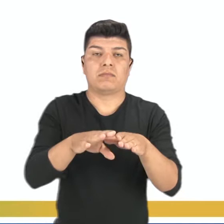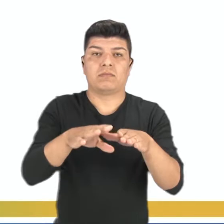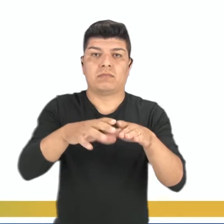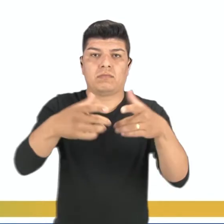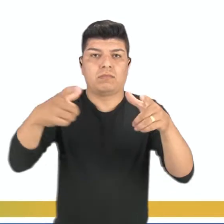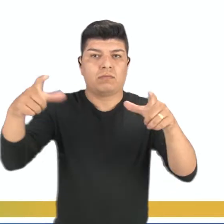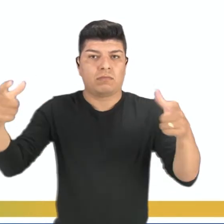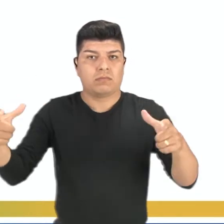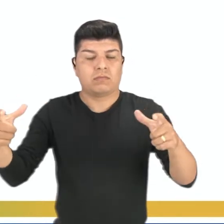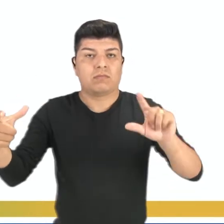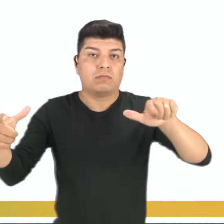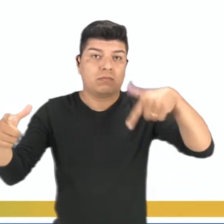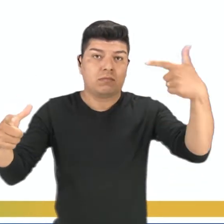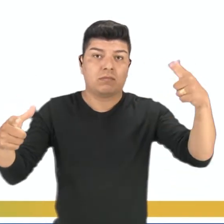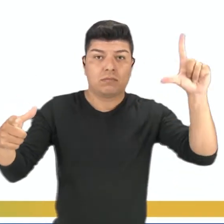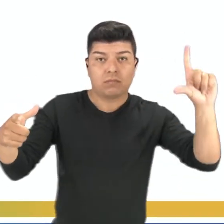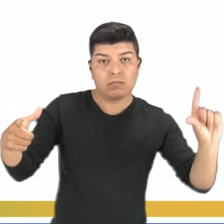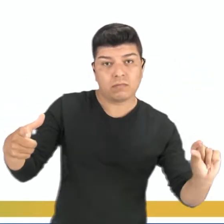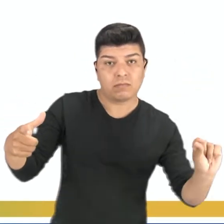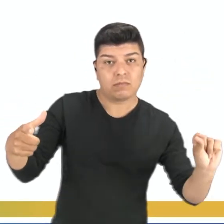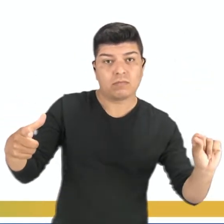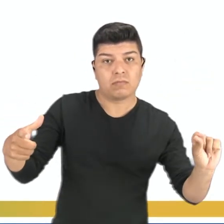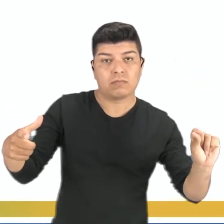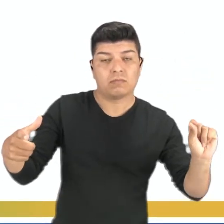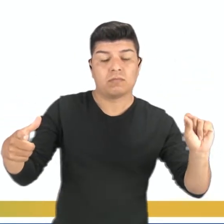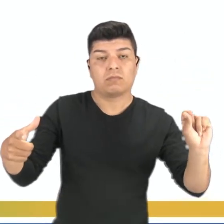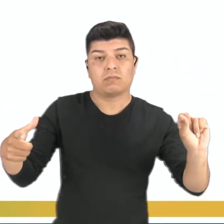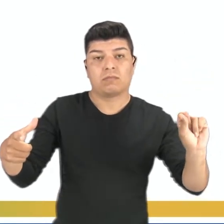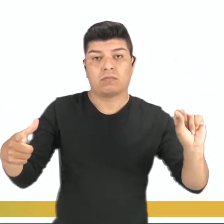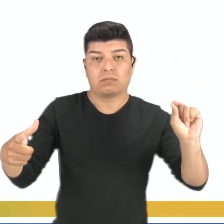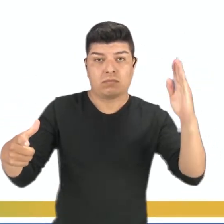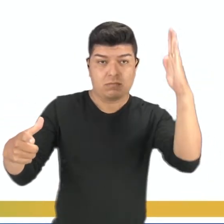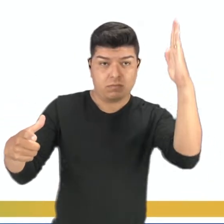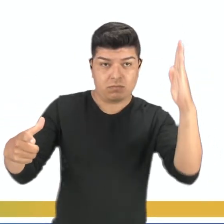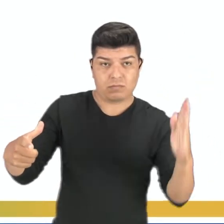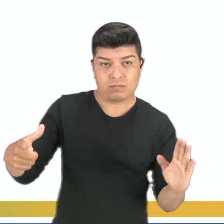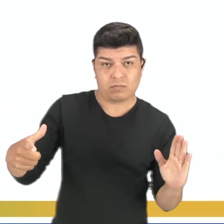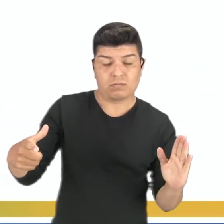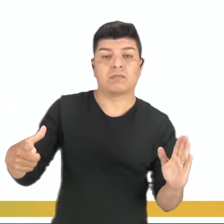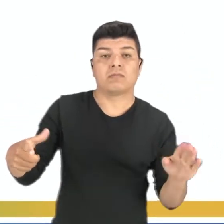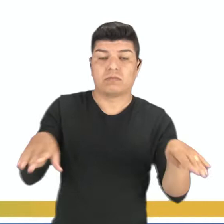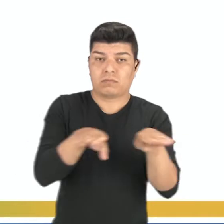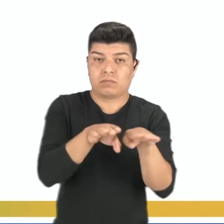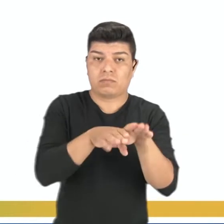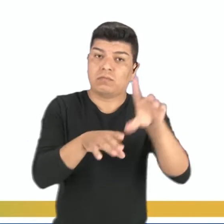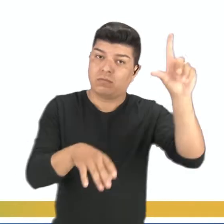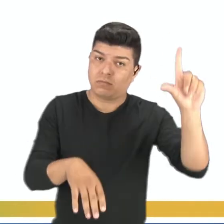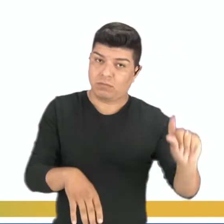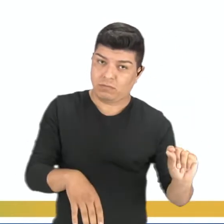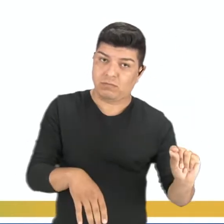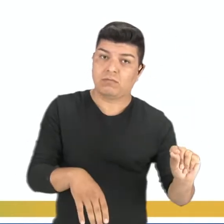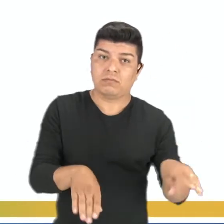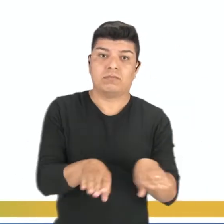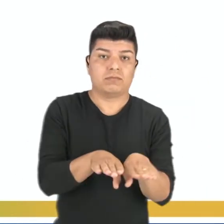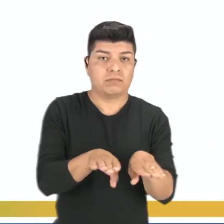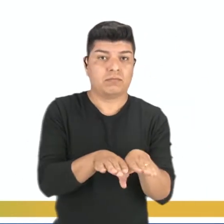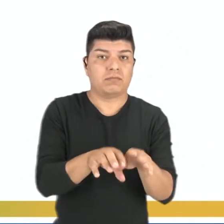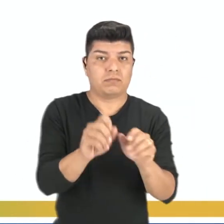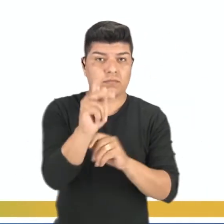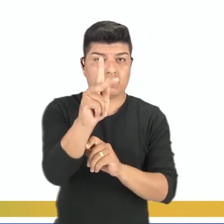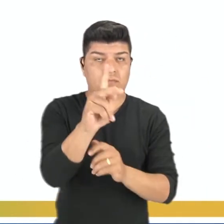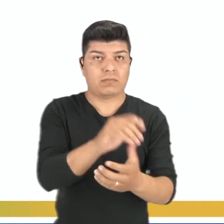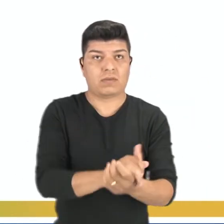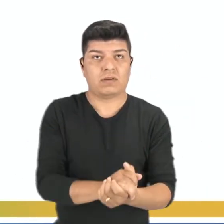uma diminui, a outro lado da coluna ou da grandeza também diminuirá também,